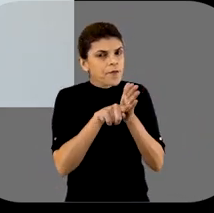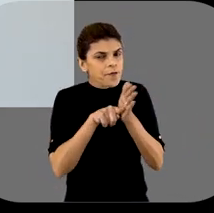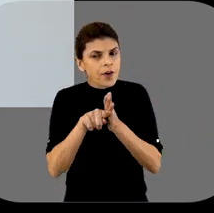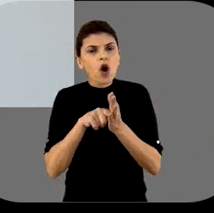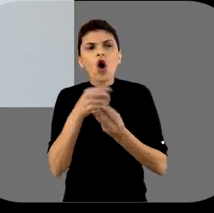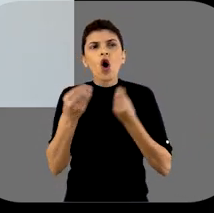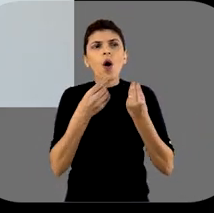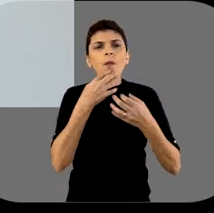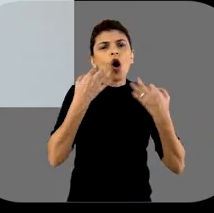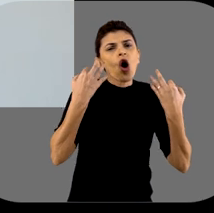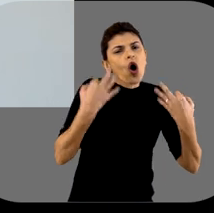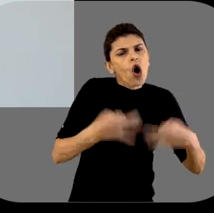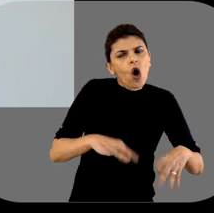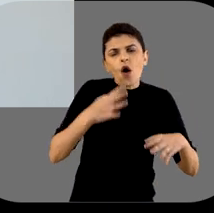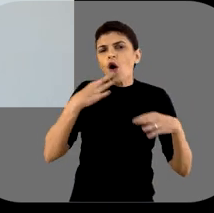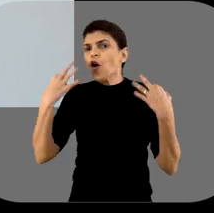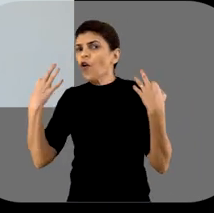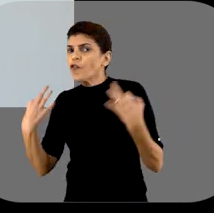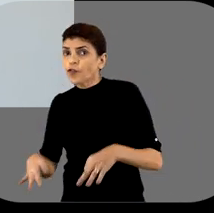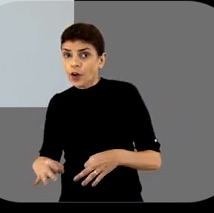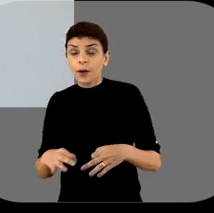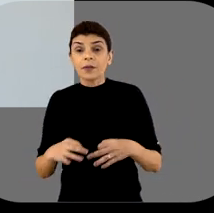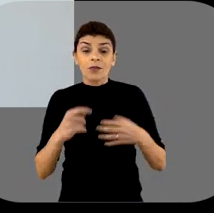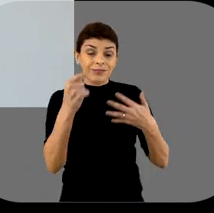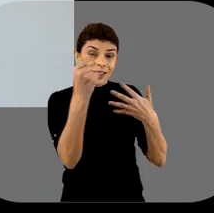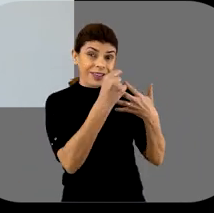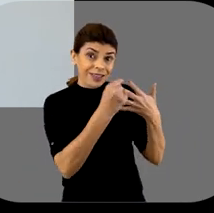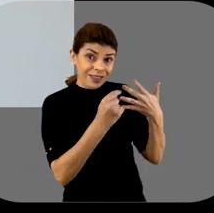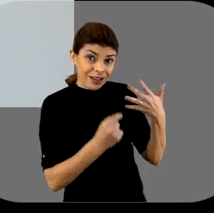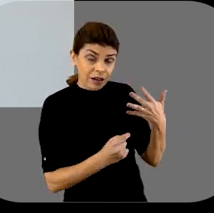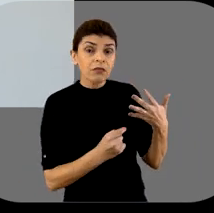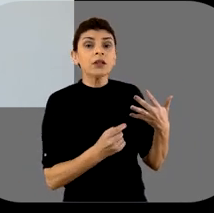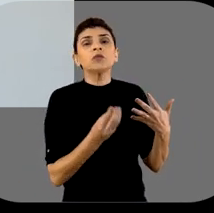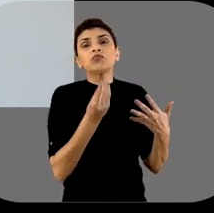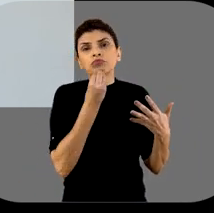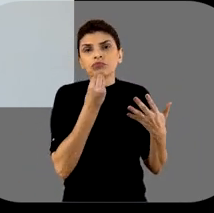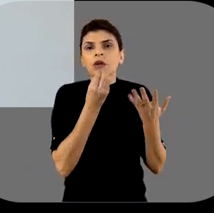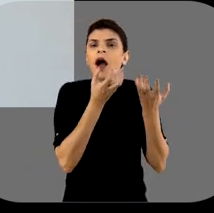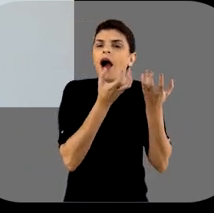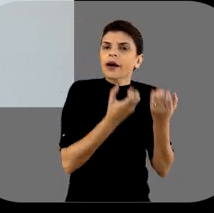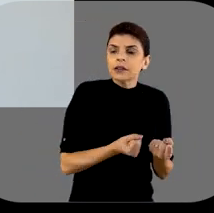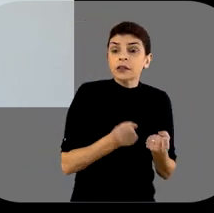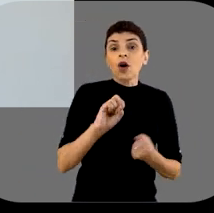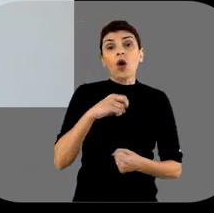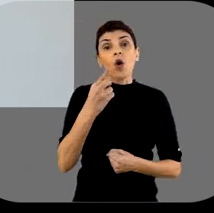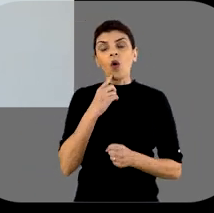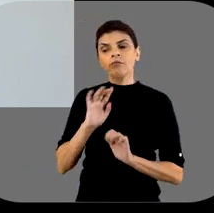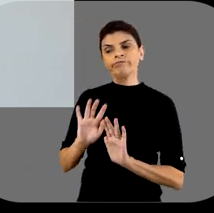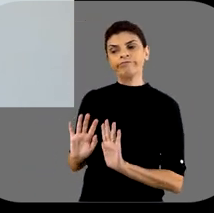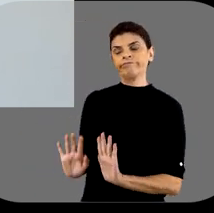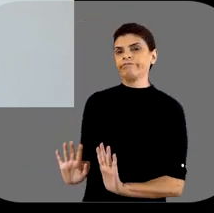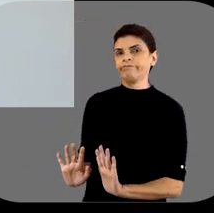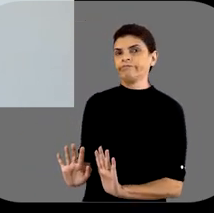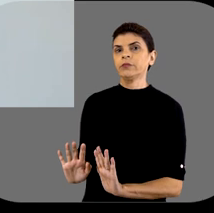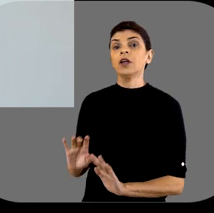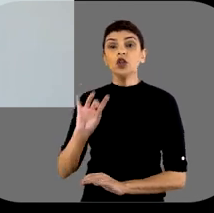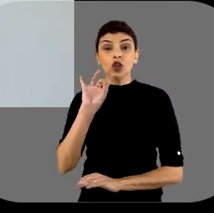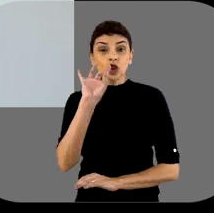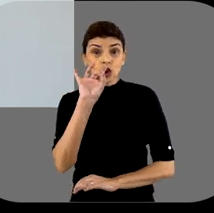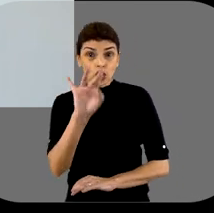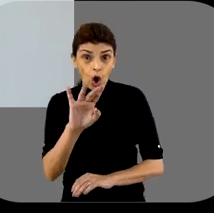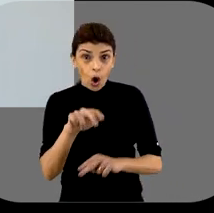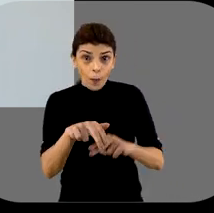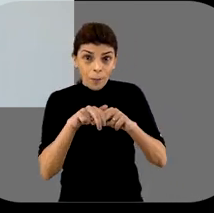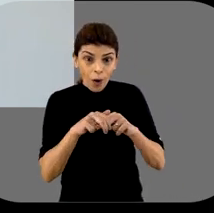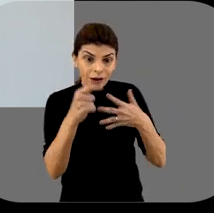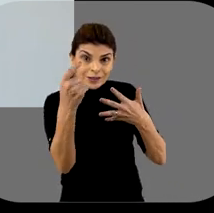laboratorial, outros critérios para confirmação de caso. Então, esses critérios deveriam ser adotados no caso do descarte. Então,